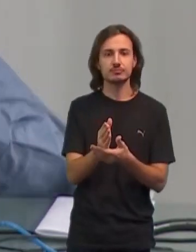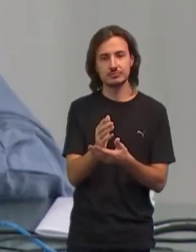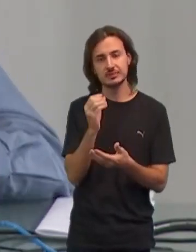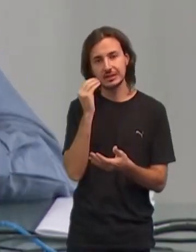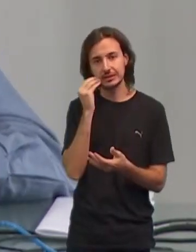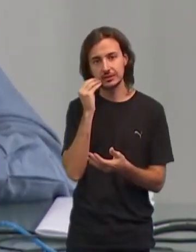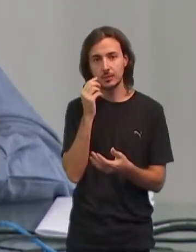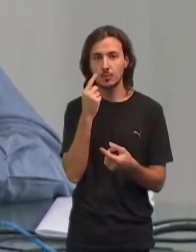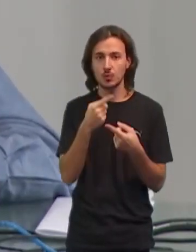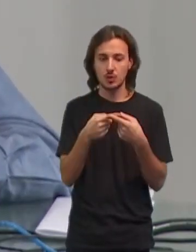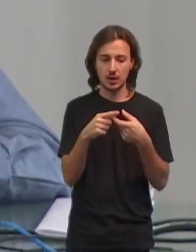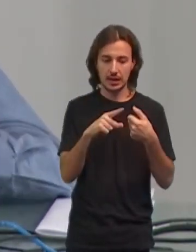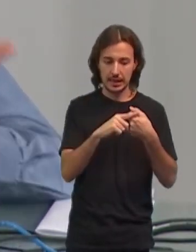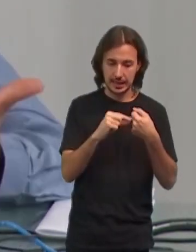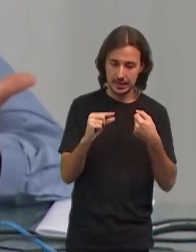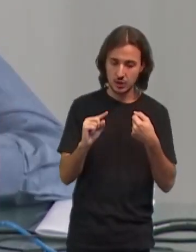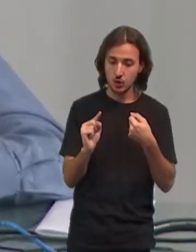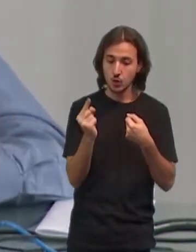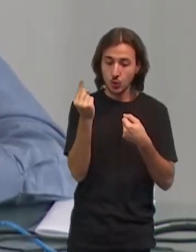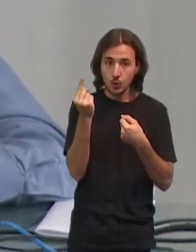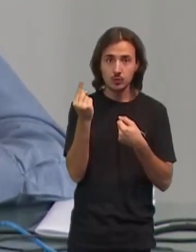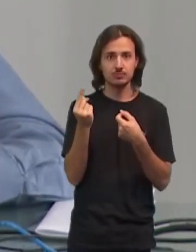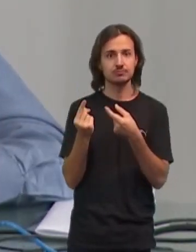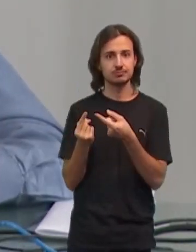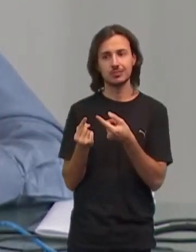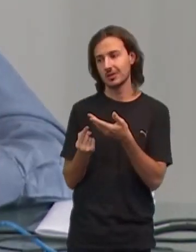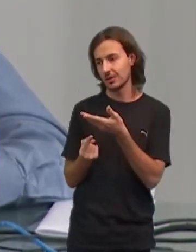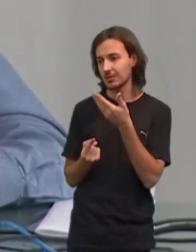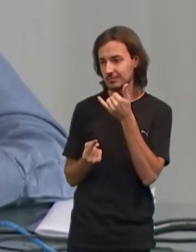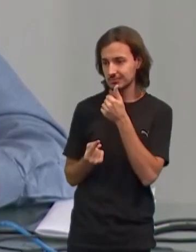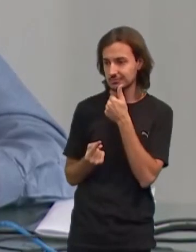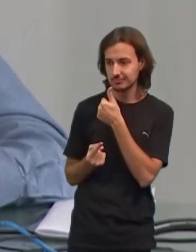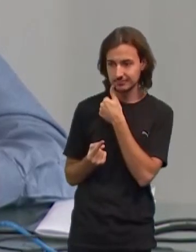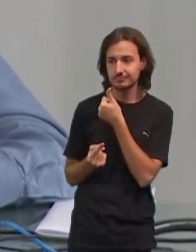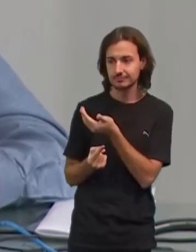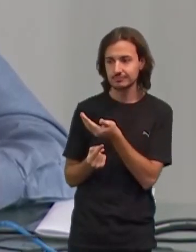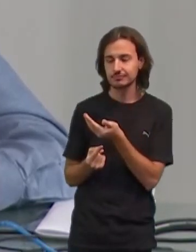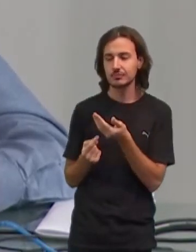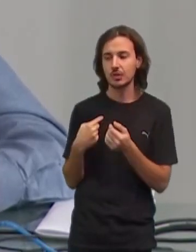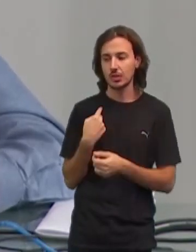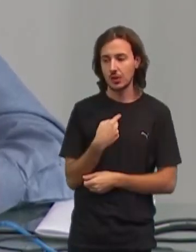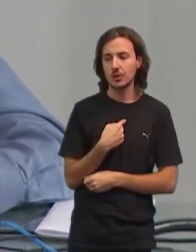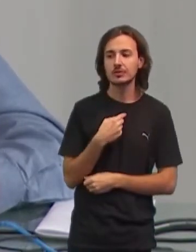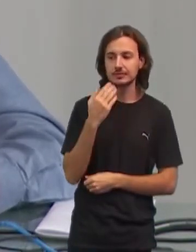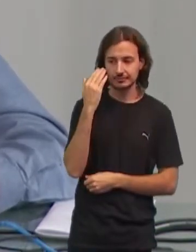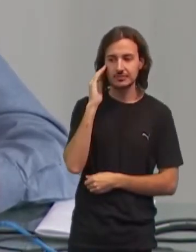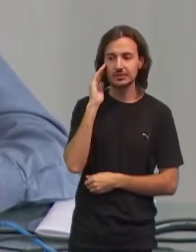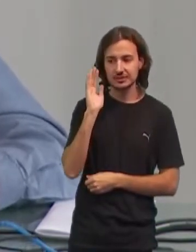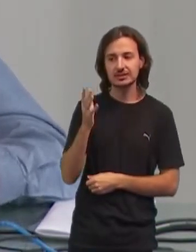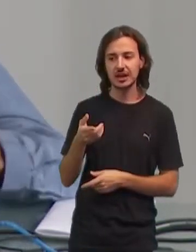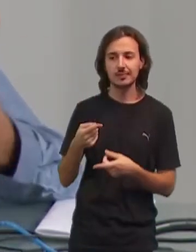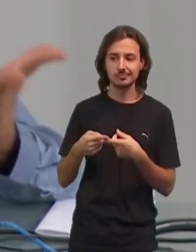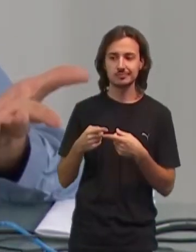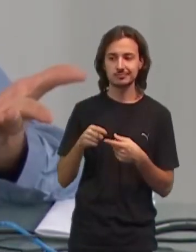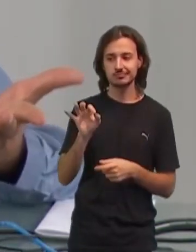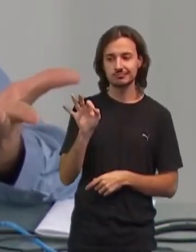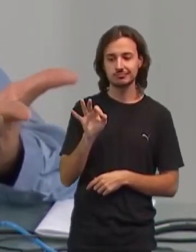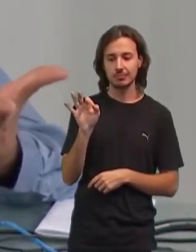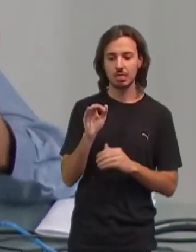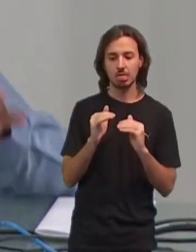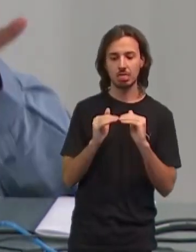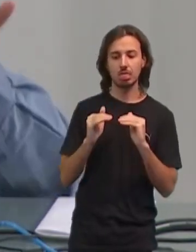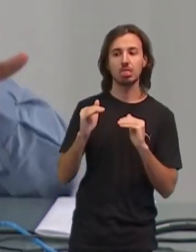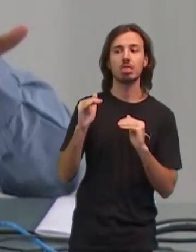artigo, a Prefeitura preocupada, vereador Sargento Mello, com aquilo que nós já votamos, que era um índice muito acima do que nós